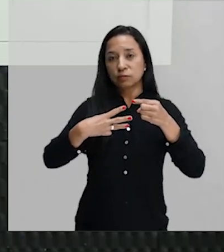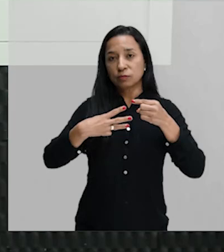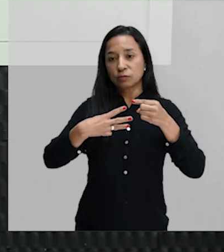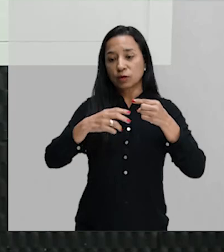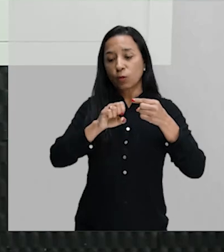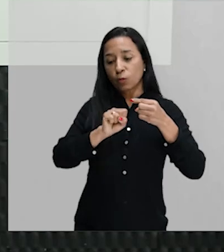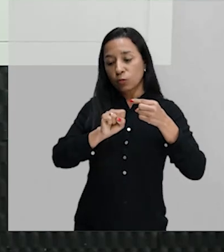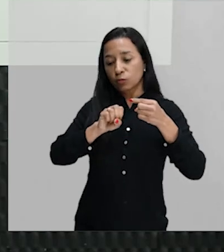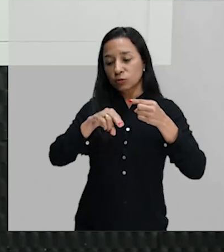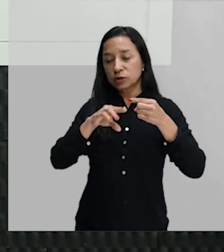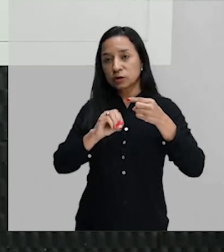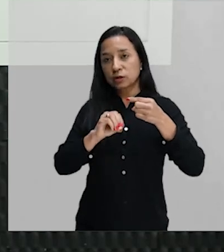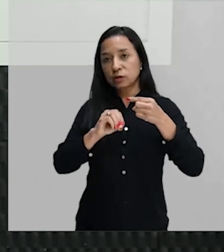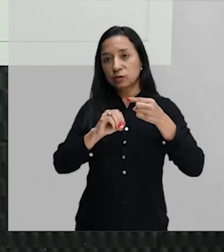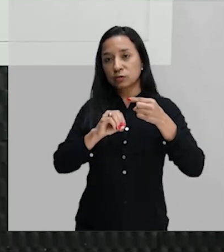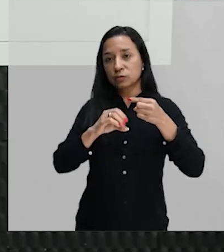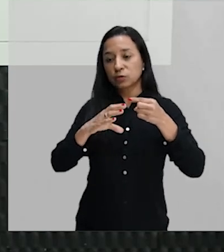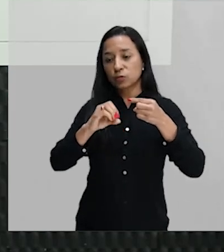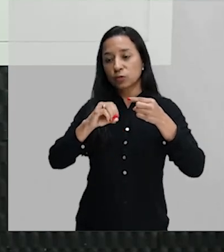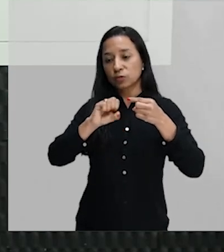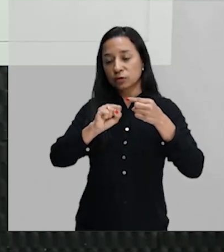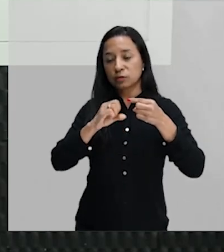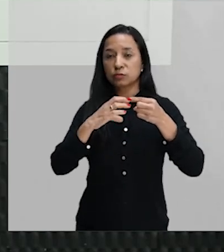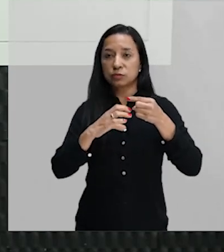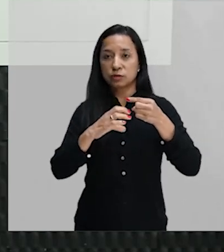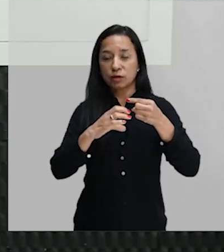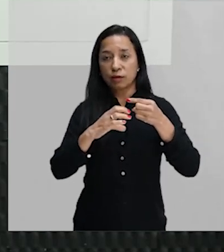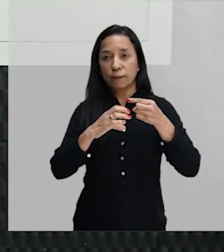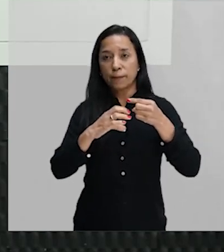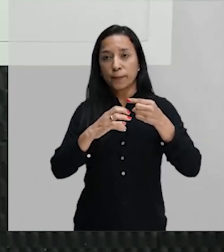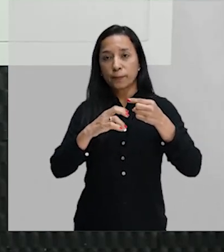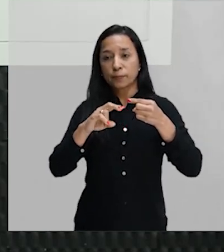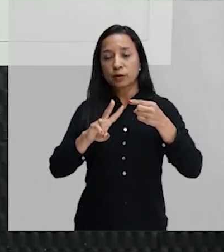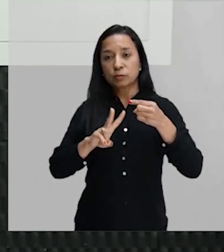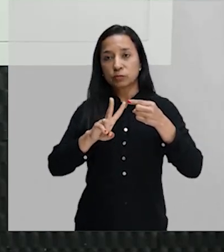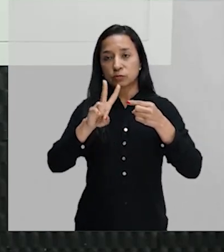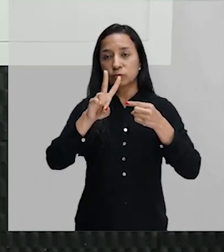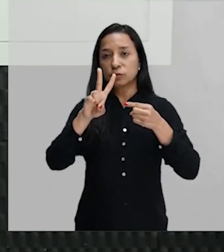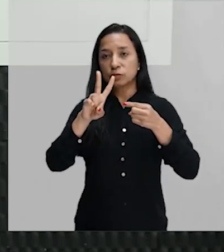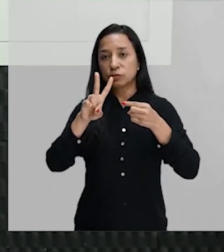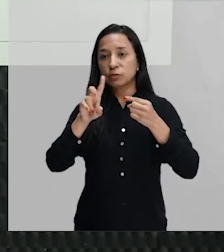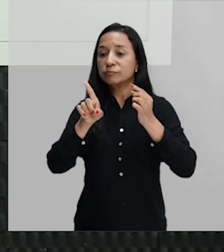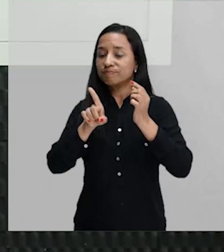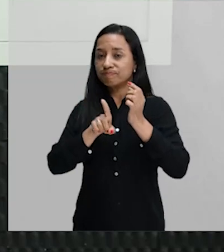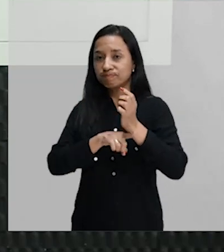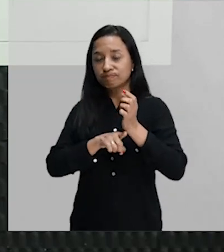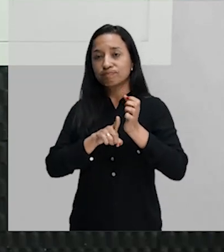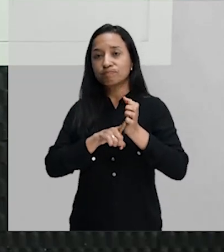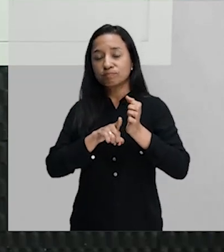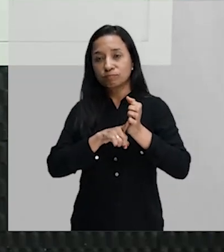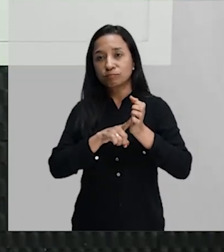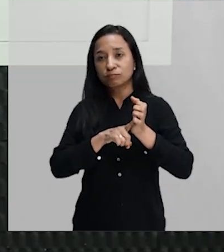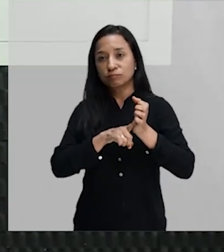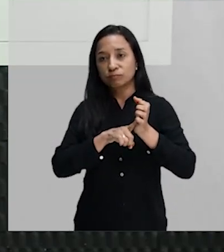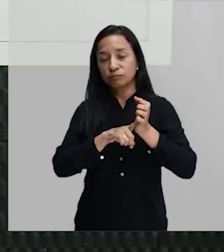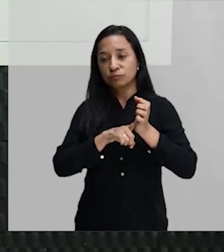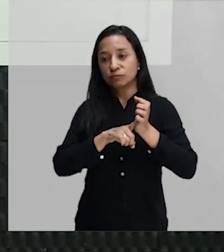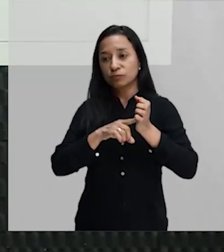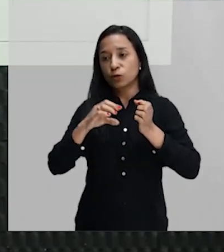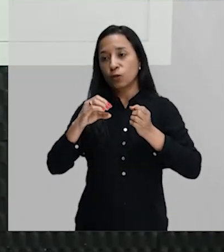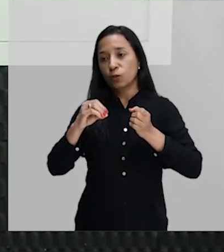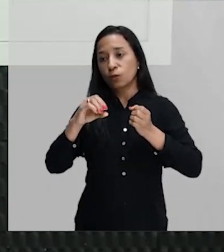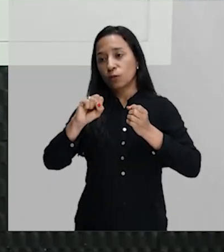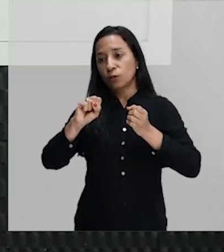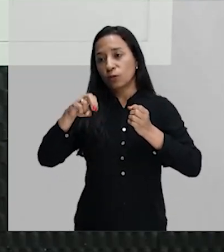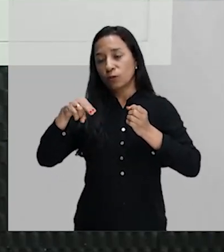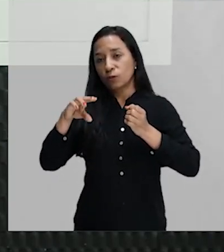o seno quanto o cosseno de C são valores negativos. Então, o cosseno de π